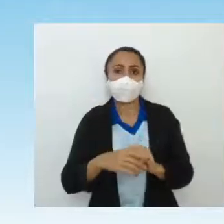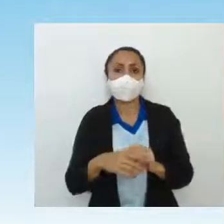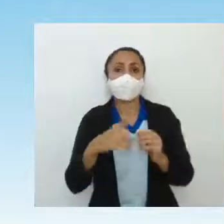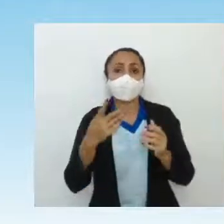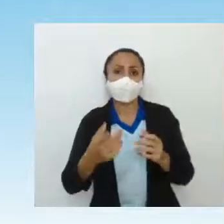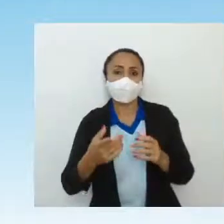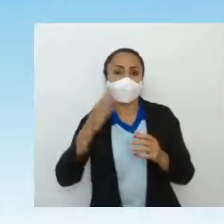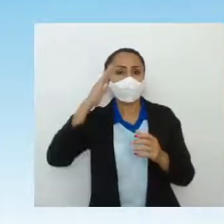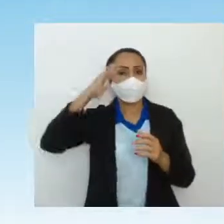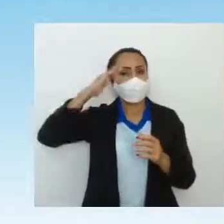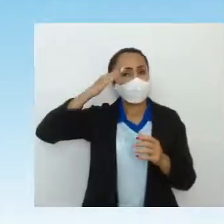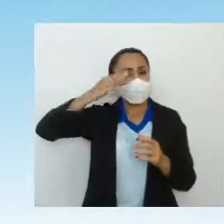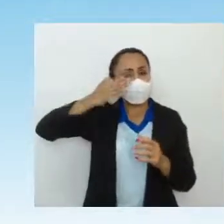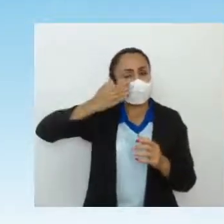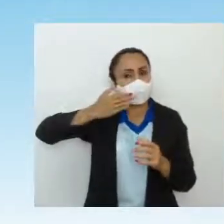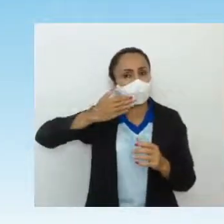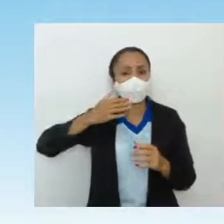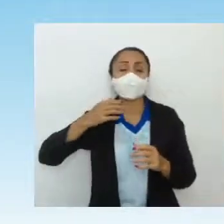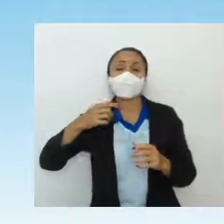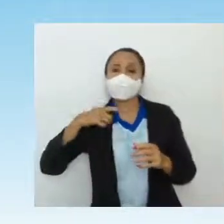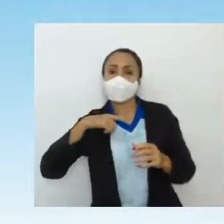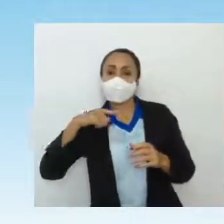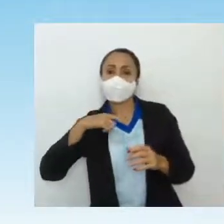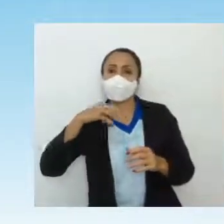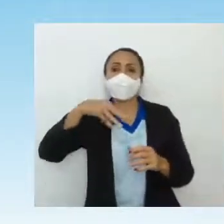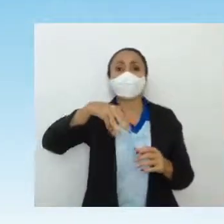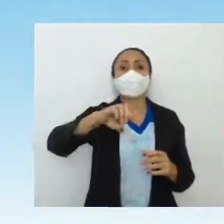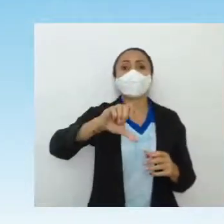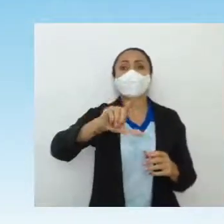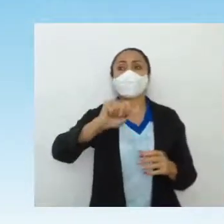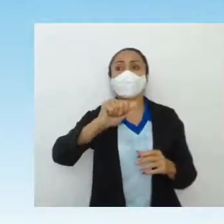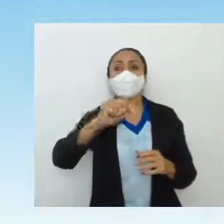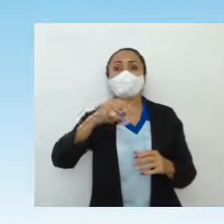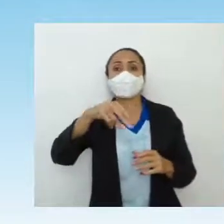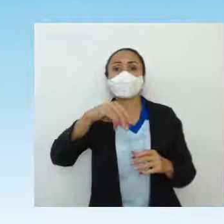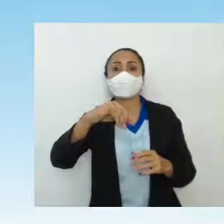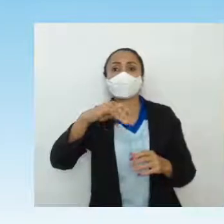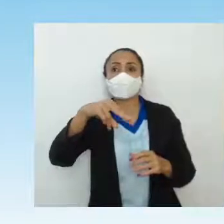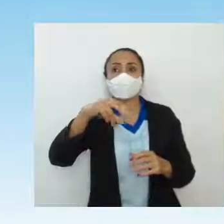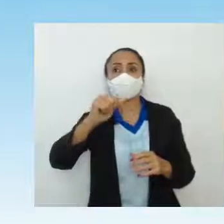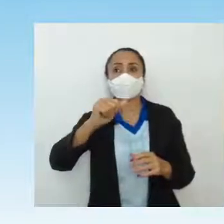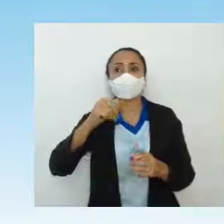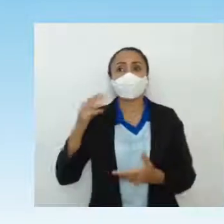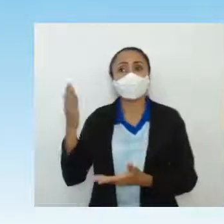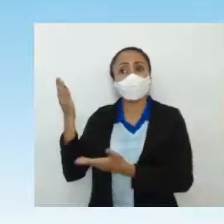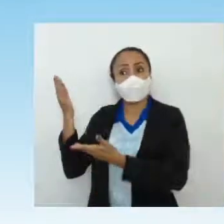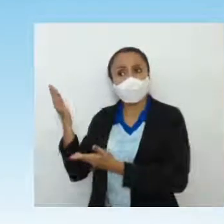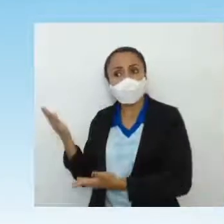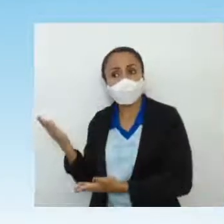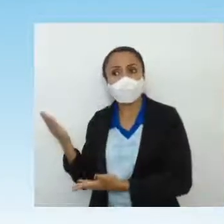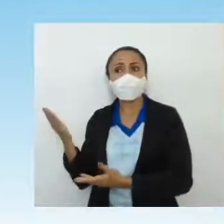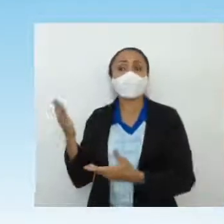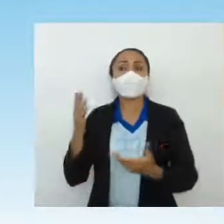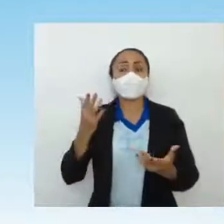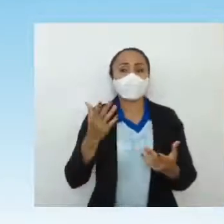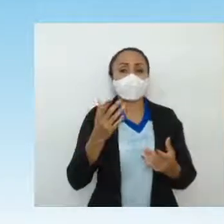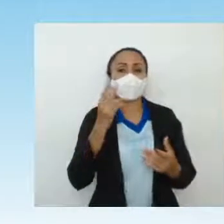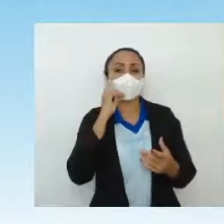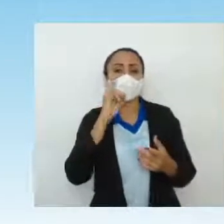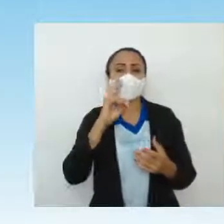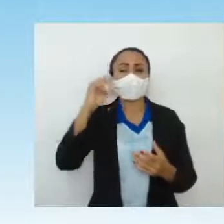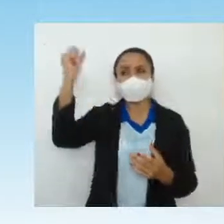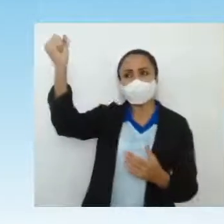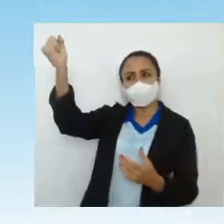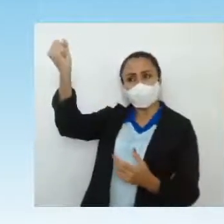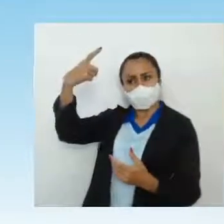sanguíneos e melanina, que tem ali a função de nutrir e absorver a luz que chega até